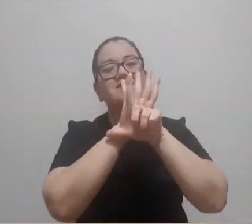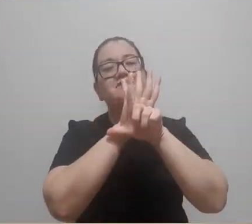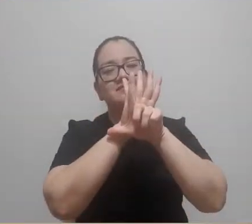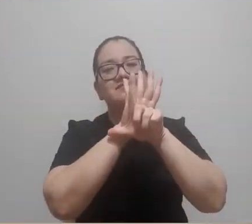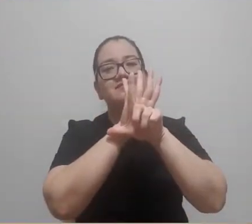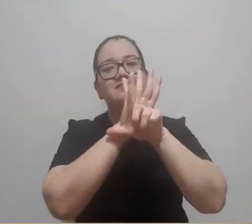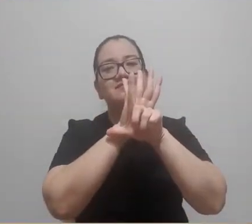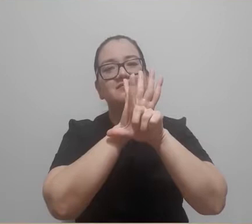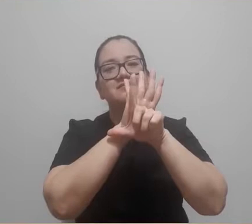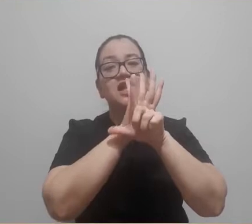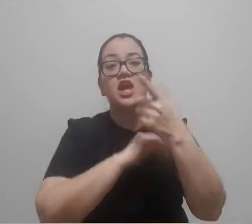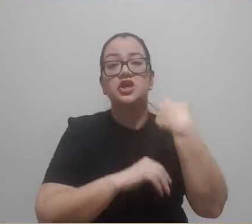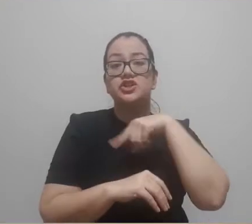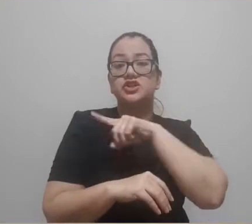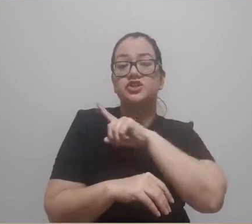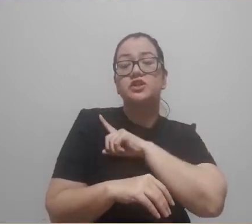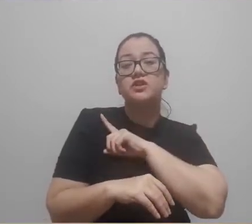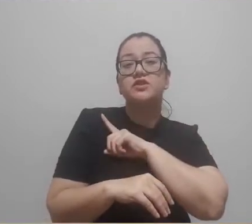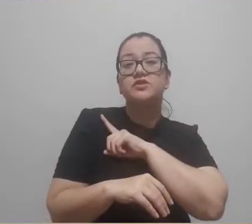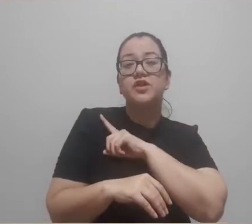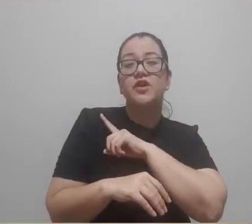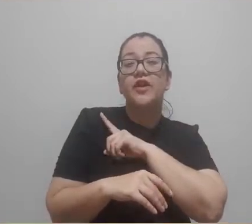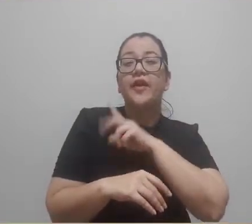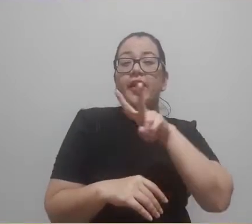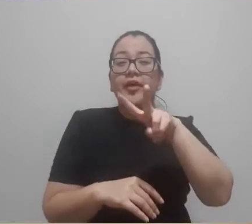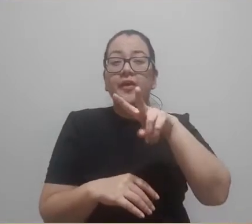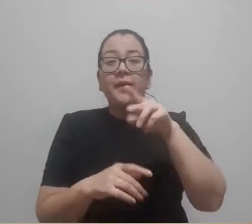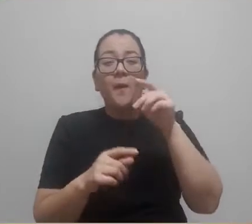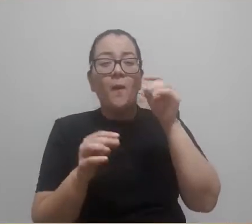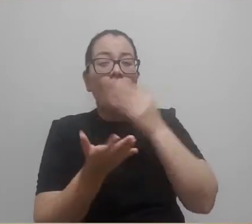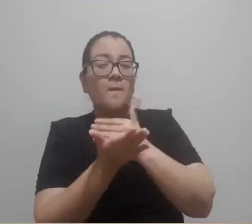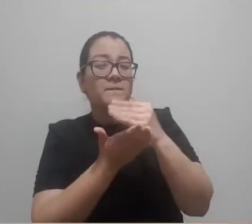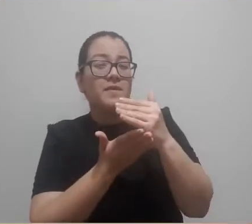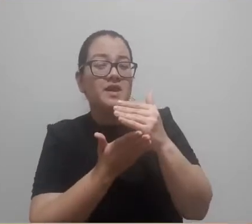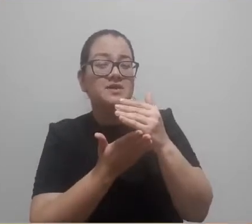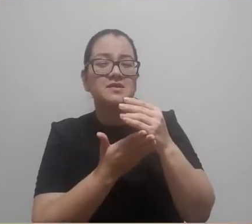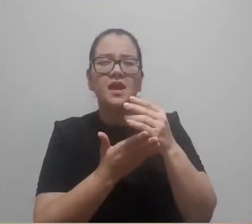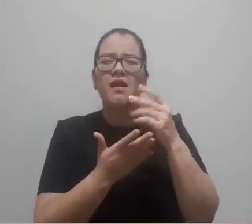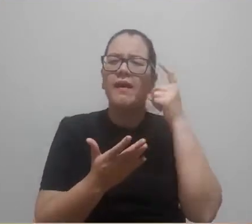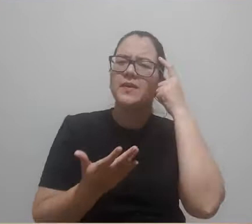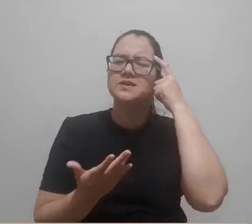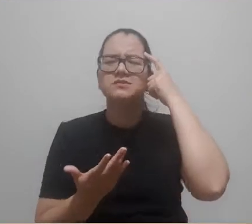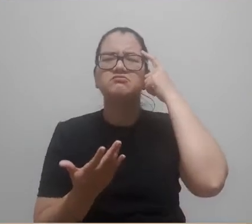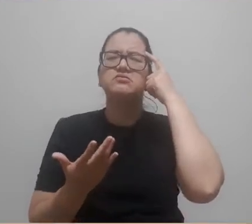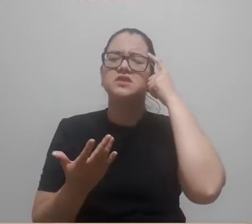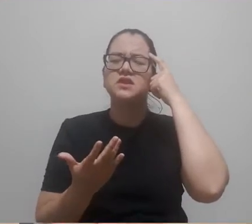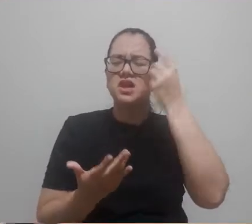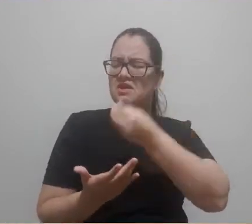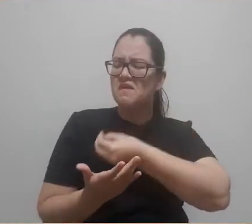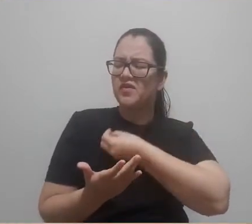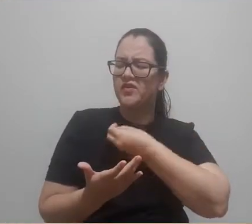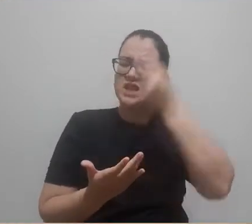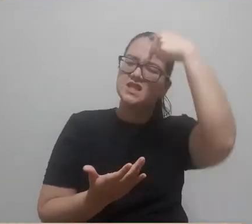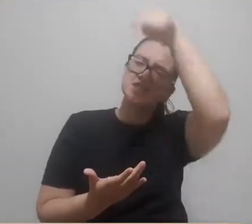gente vai se submetendo ao Senhor, nós vamos evidenciando uma transformação, mostrando uma vida de santidade e de